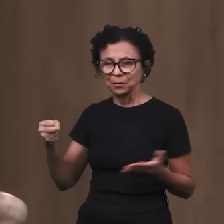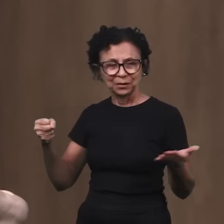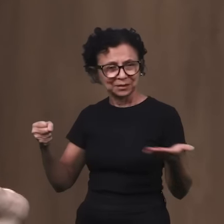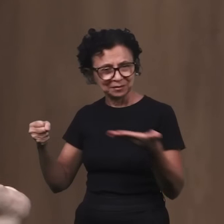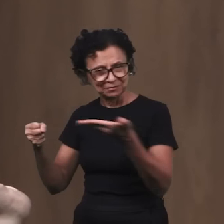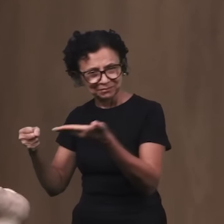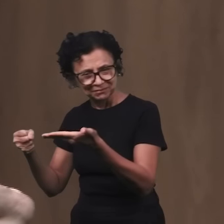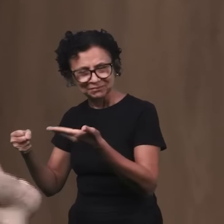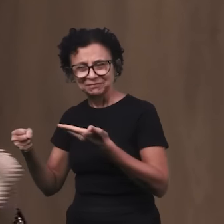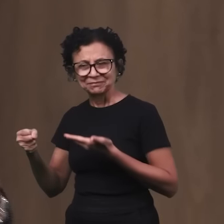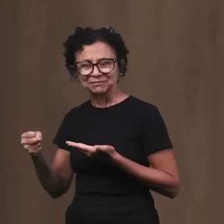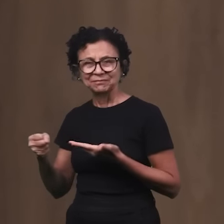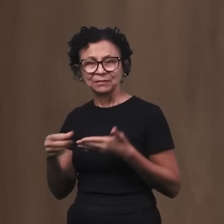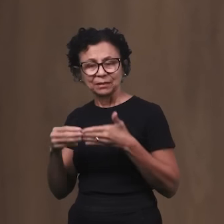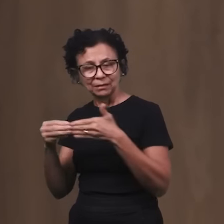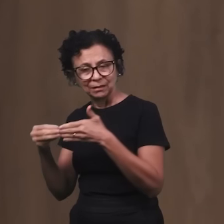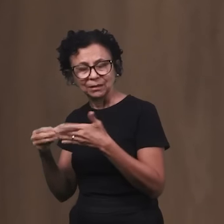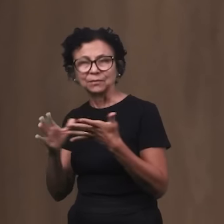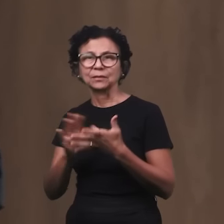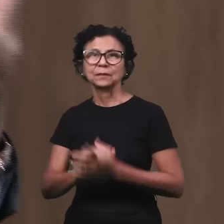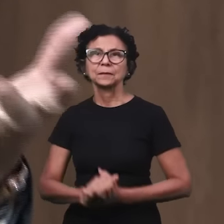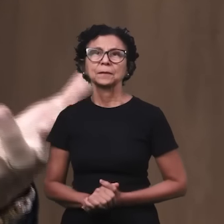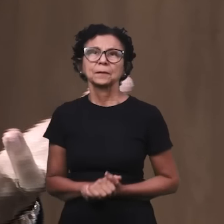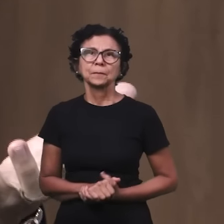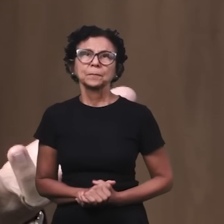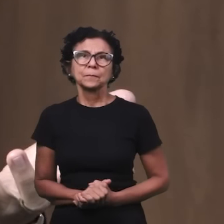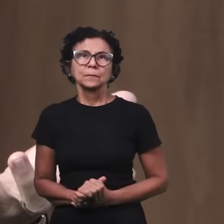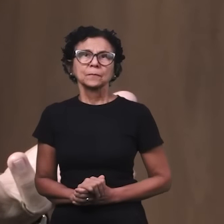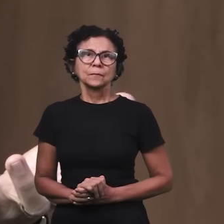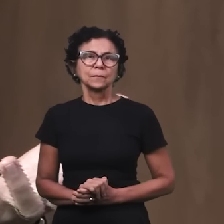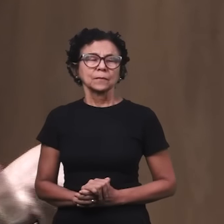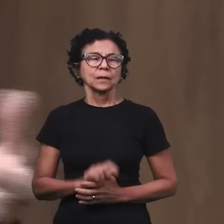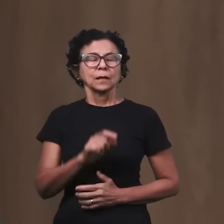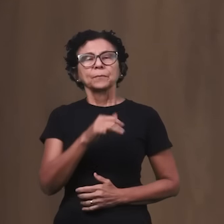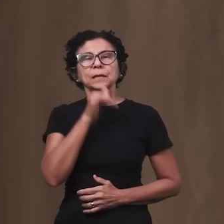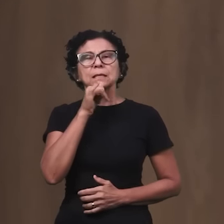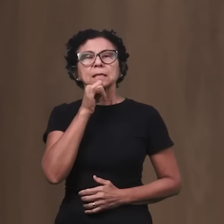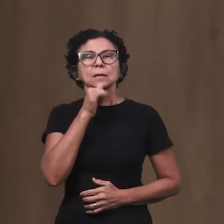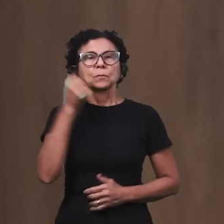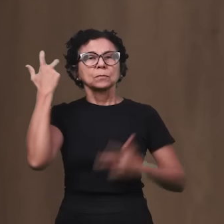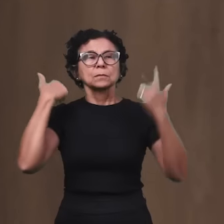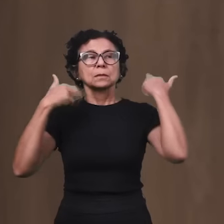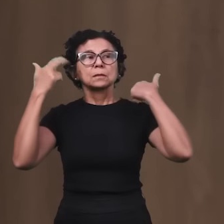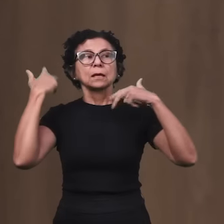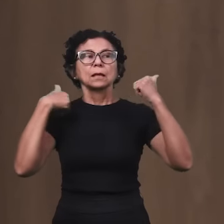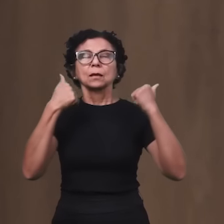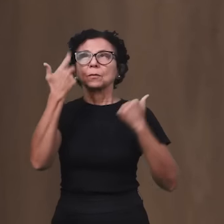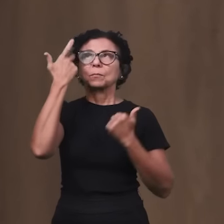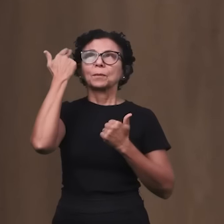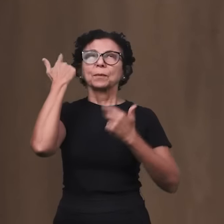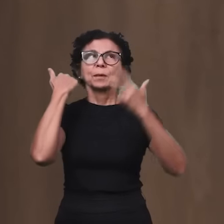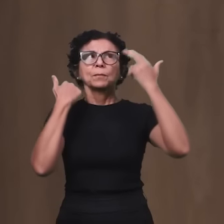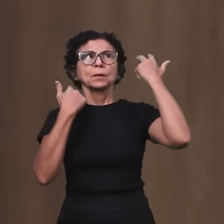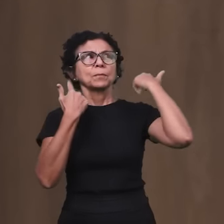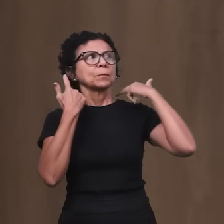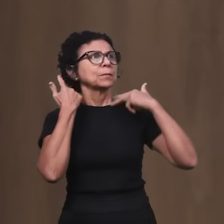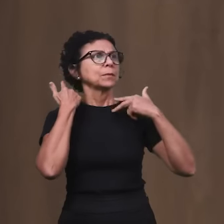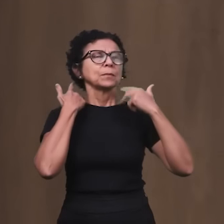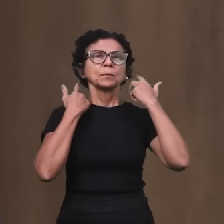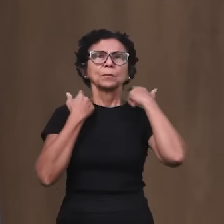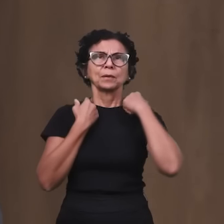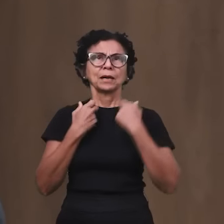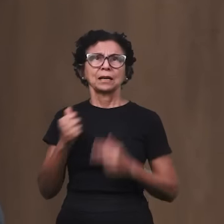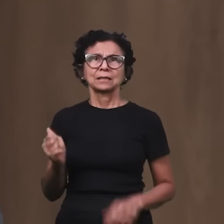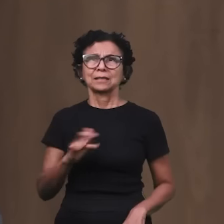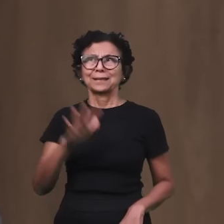que você fideliza um corte de cabelo? Porque o cara é simpático. O cara, às vezes, até cobra caro, mas você